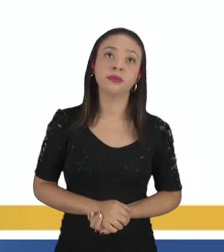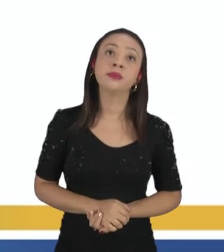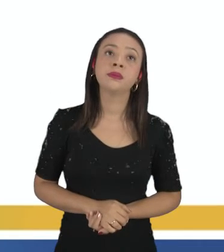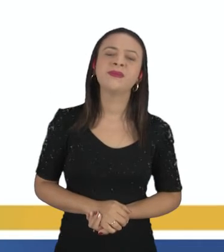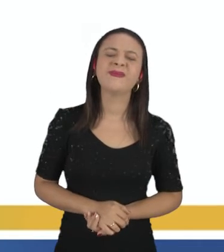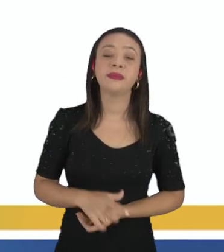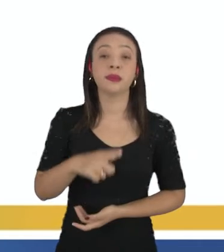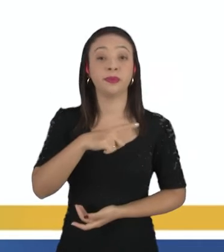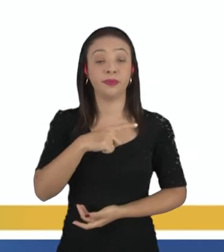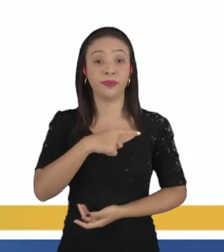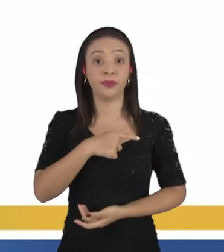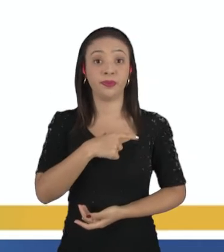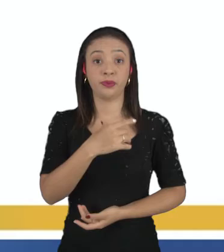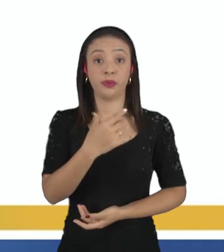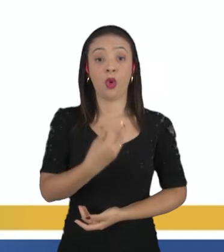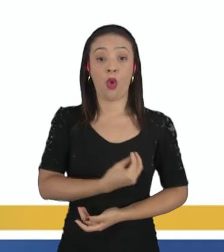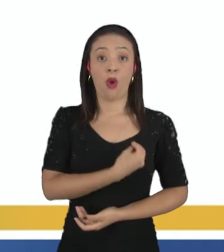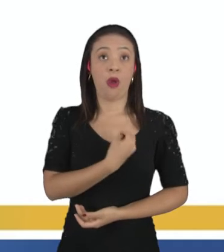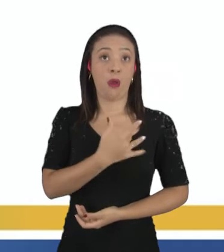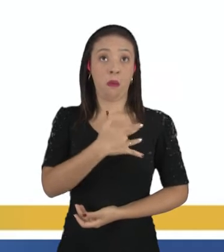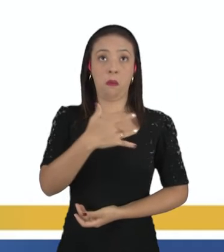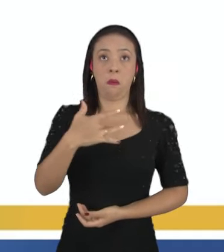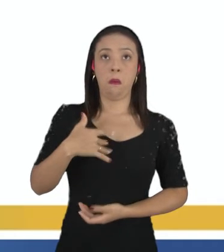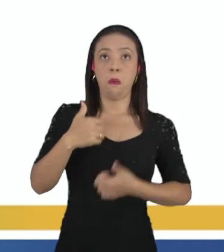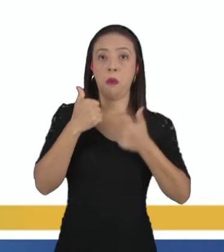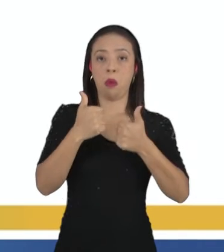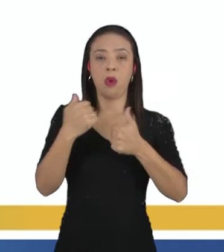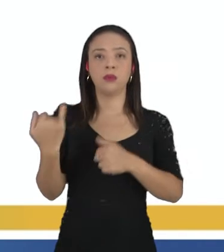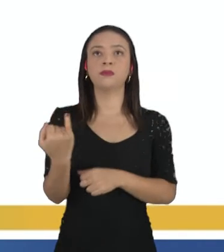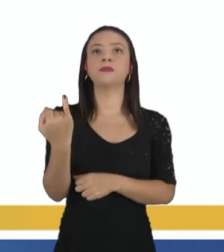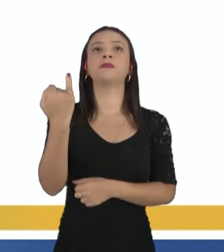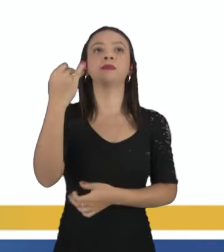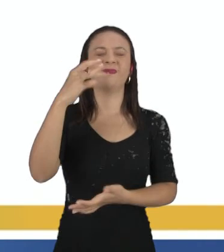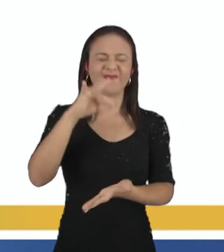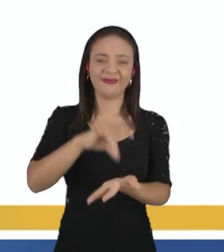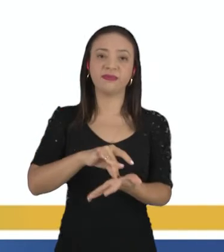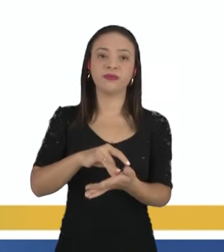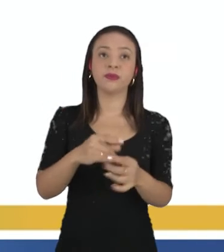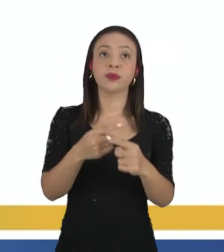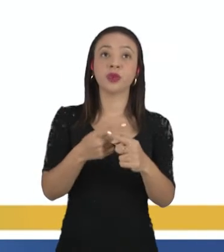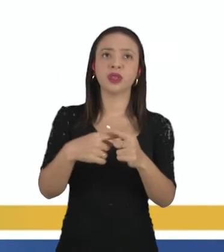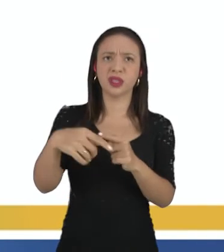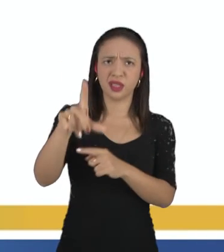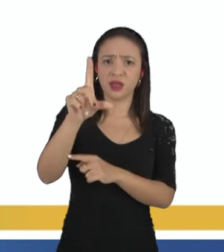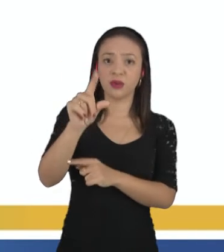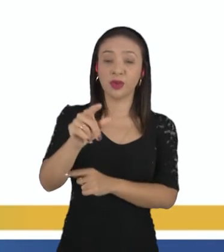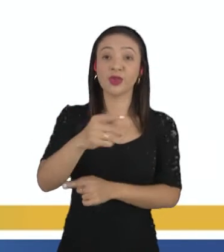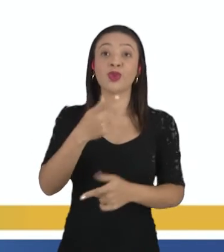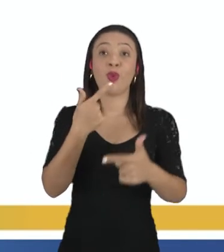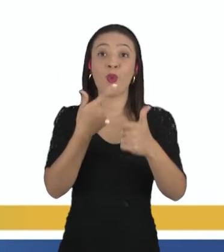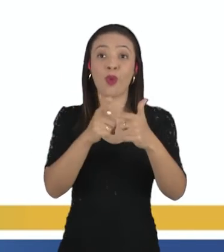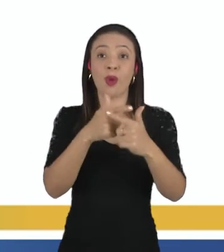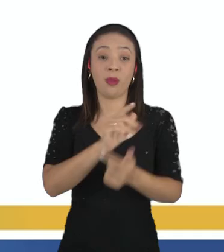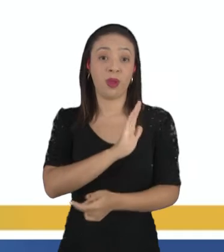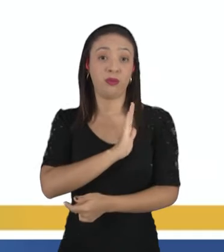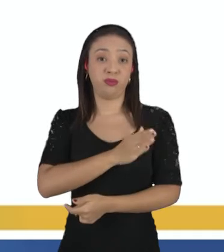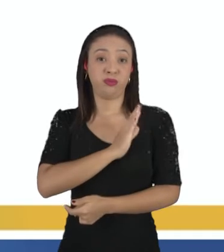Cultivar um estilo de vida saudável é extremamente importante para diminuir o risco de